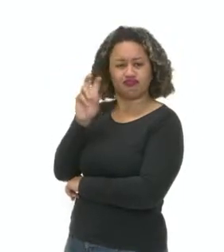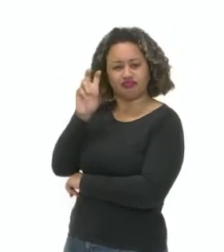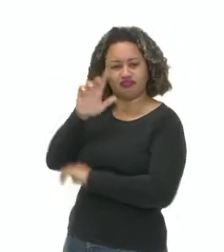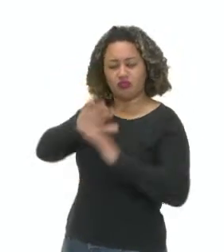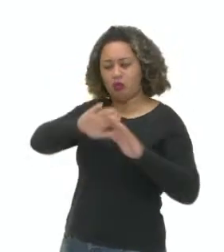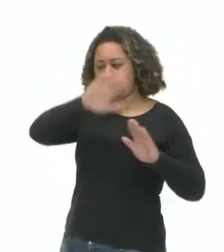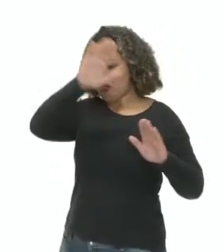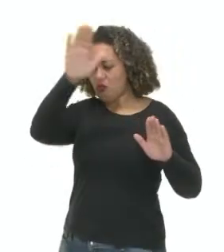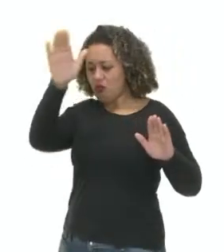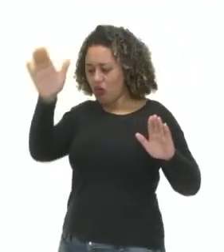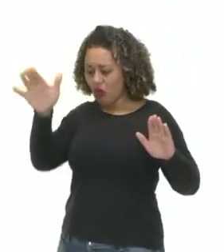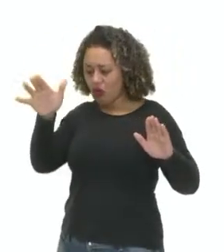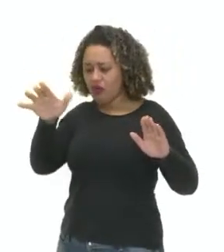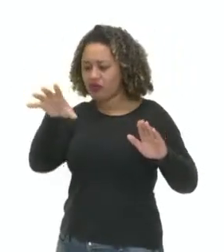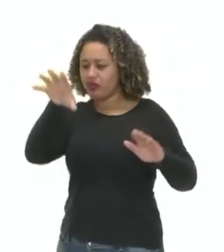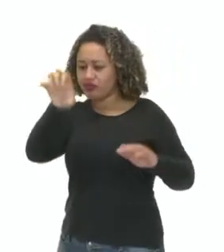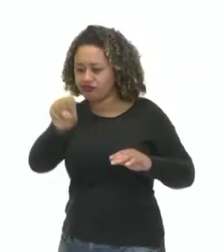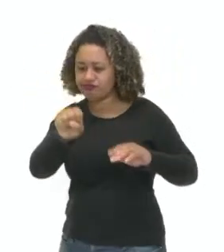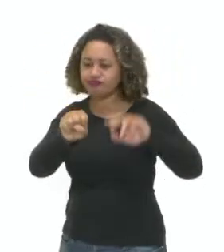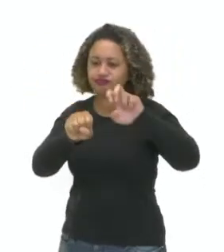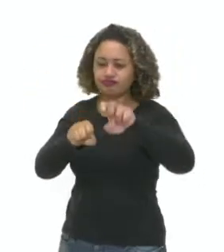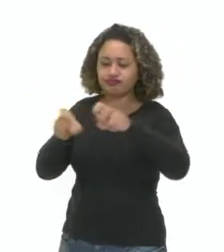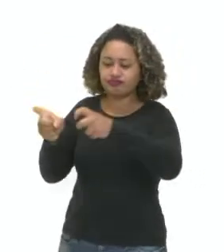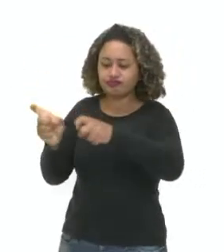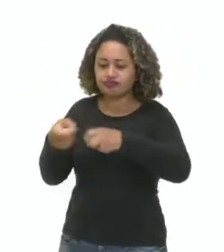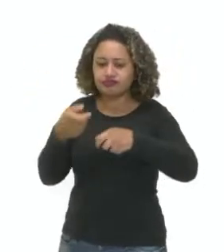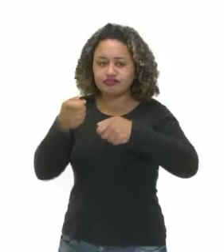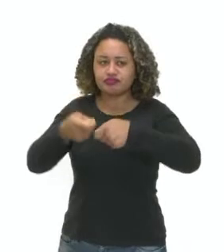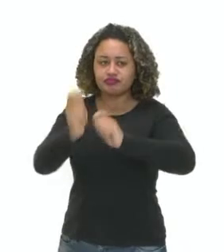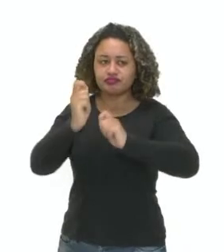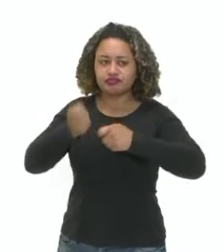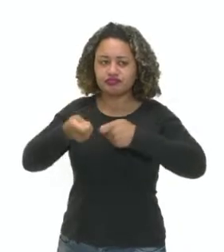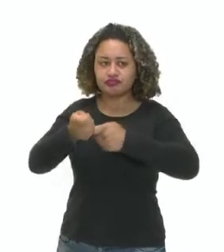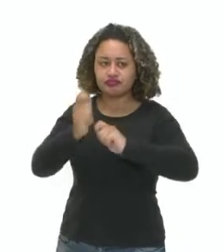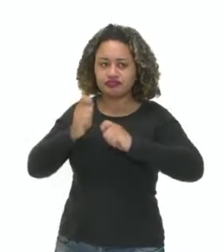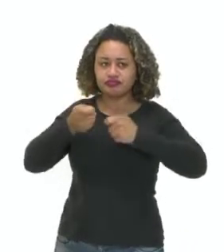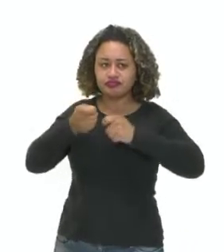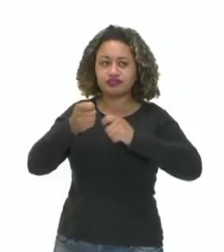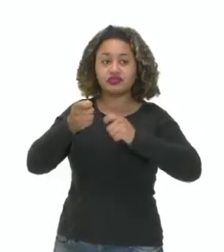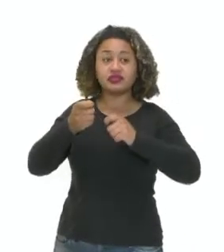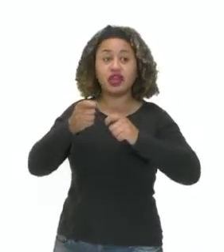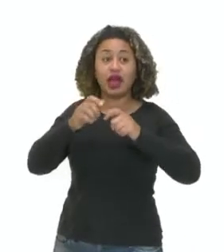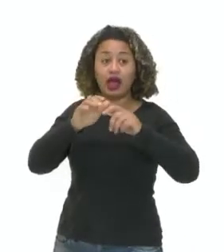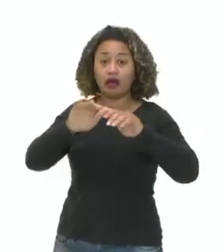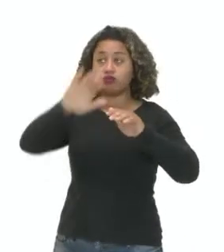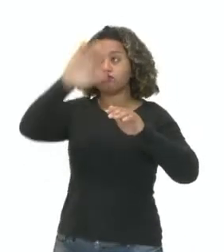aquele morro foi sendo tirado, escavado, e de repente foi aprofundando, depois um morro invertido.